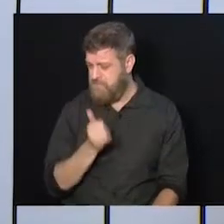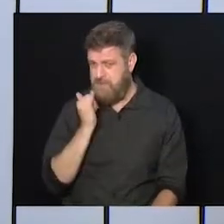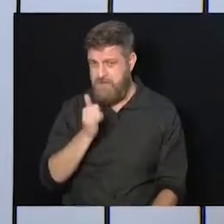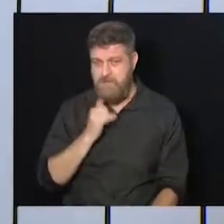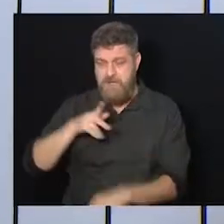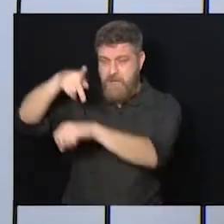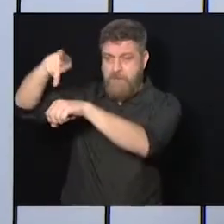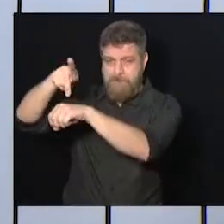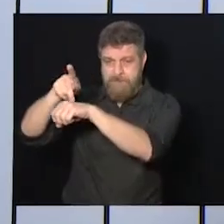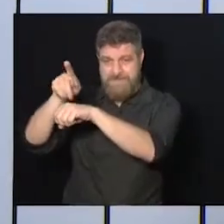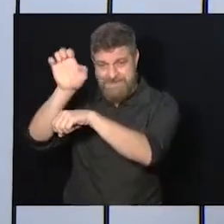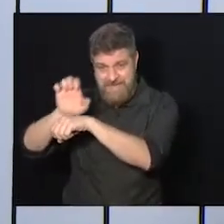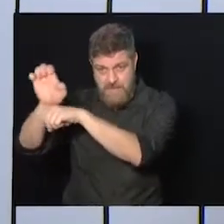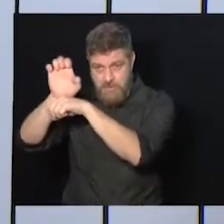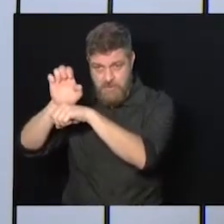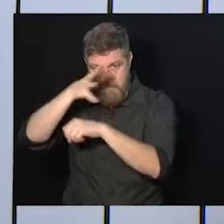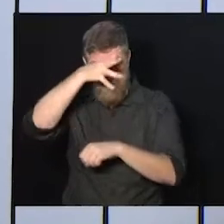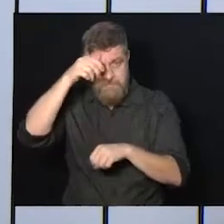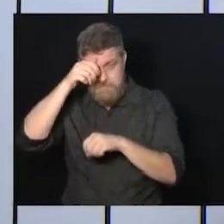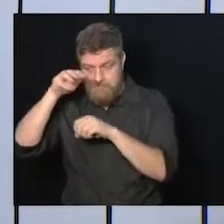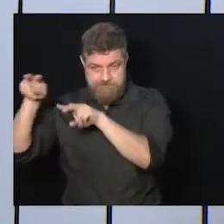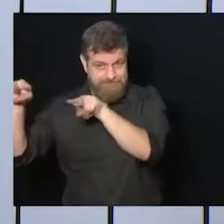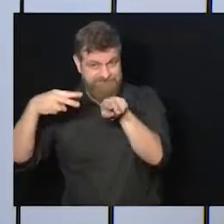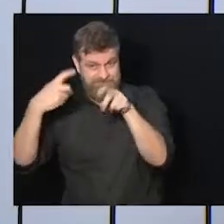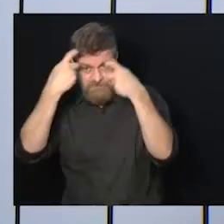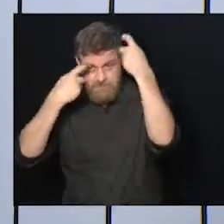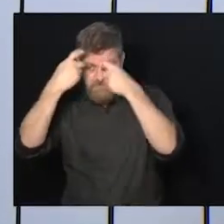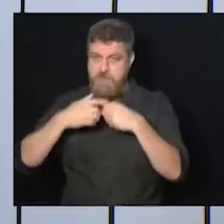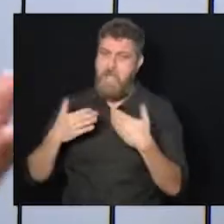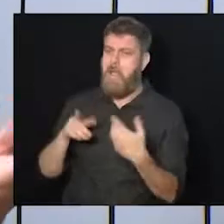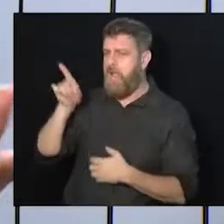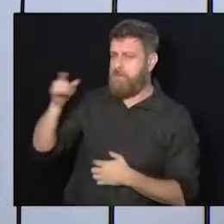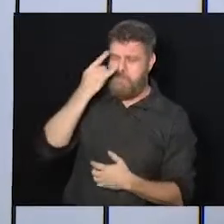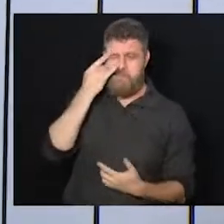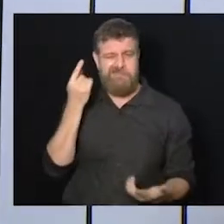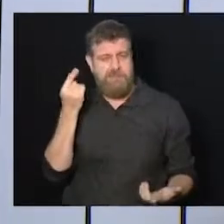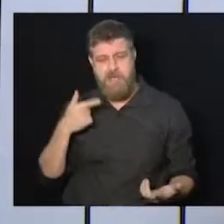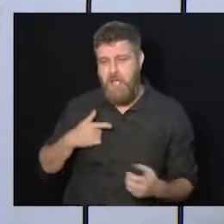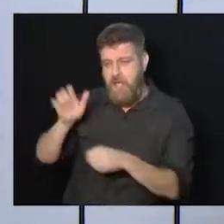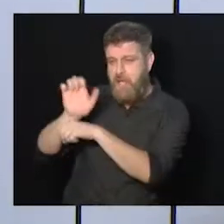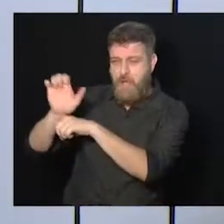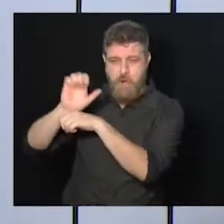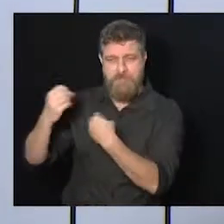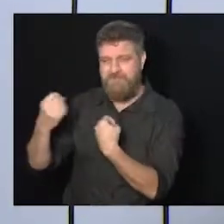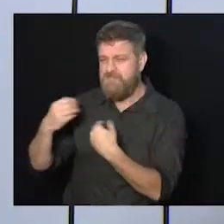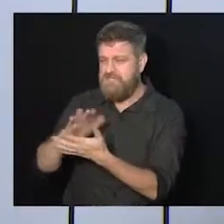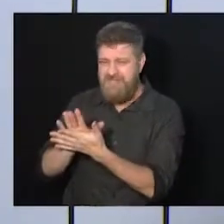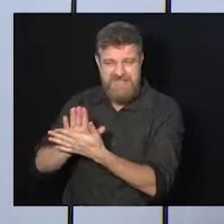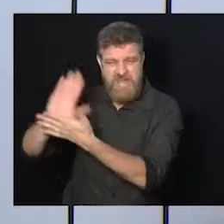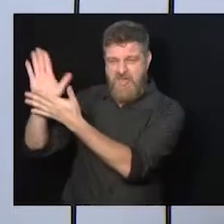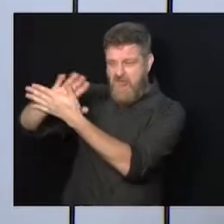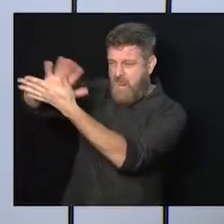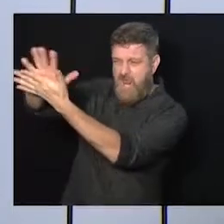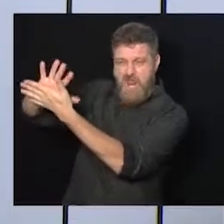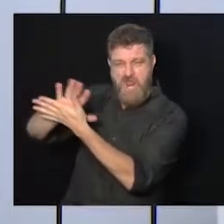Europa olham para a Amazônia e com preocupação, alguém fala, mas a Europa não tem nada que nos ensinar, né? Já destruiu tudo,